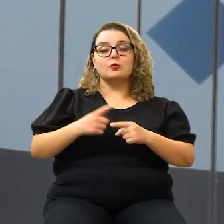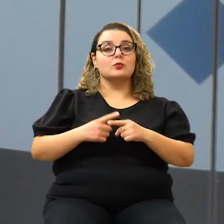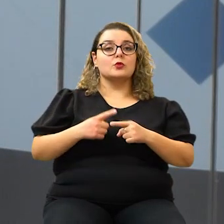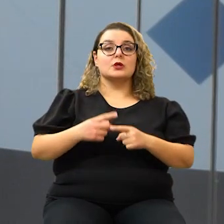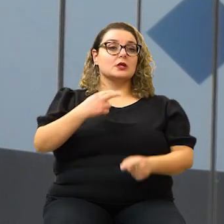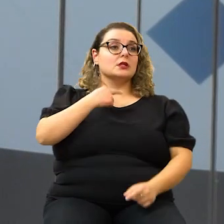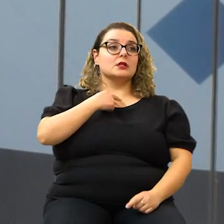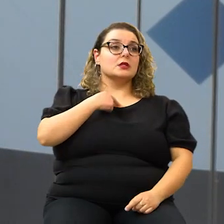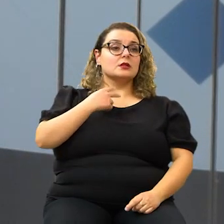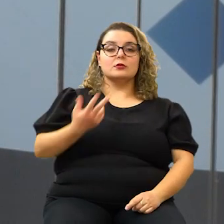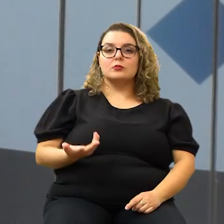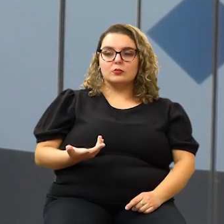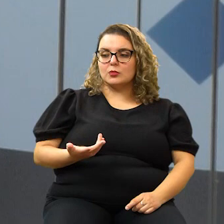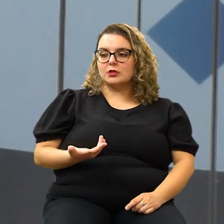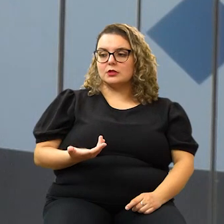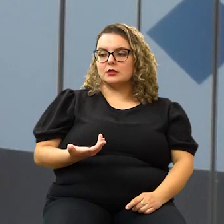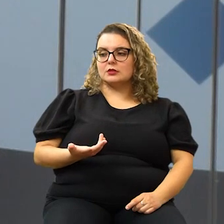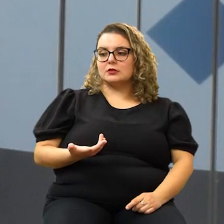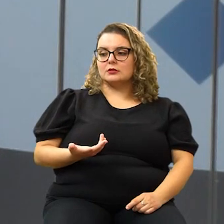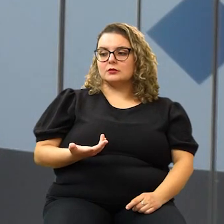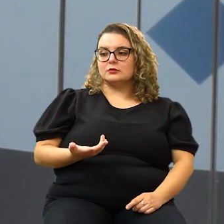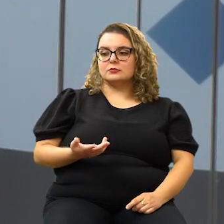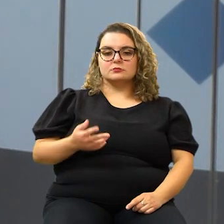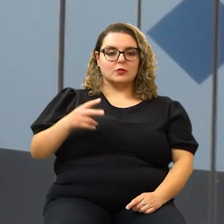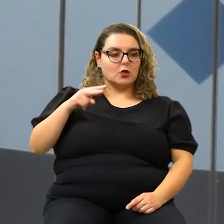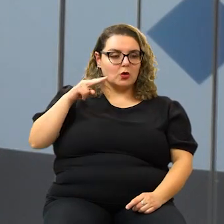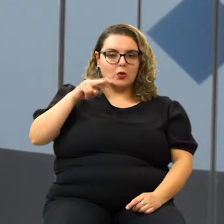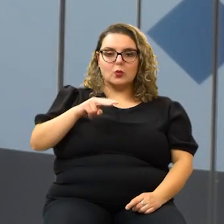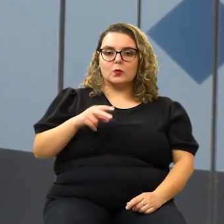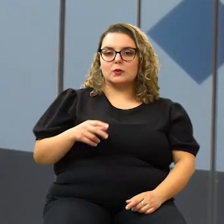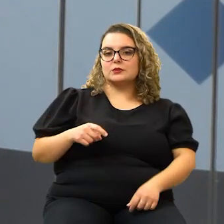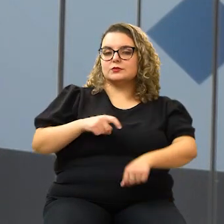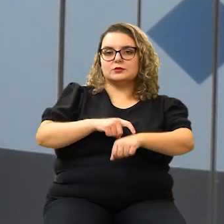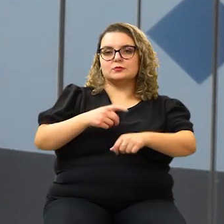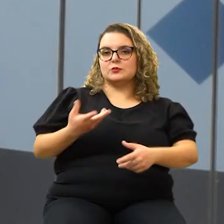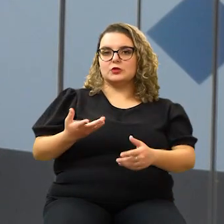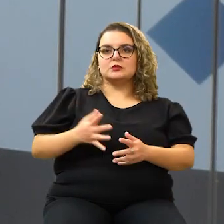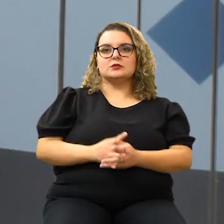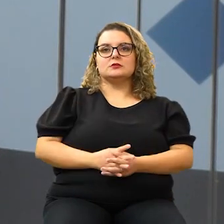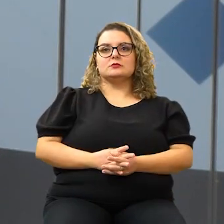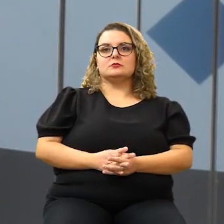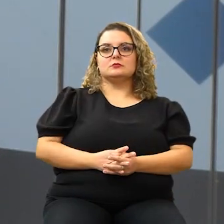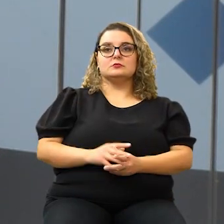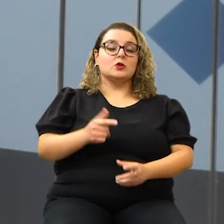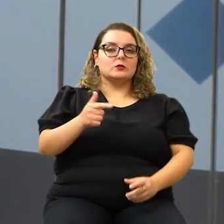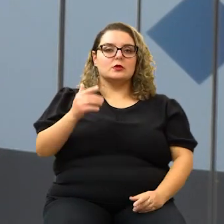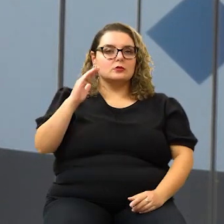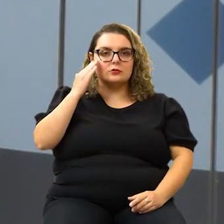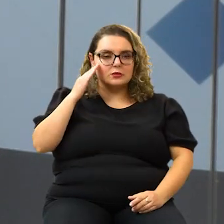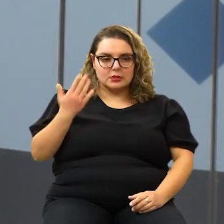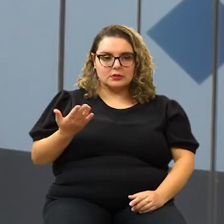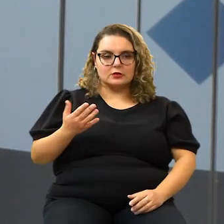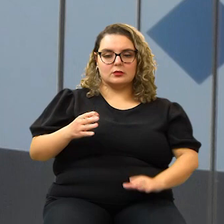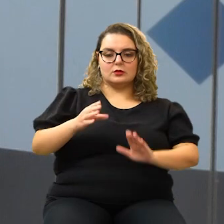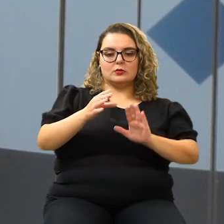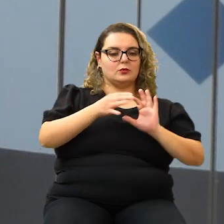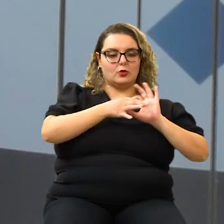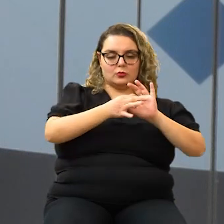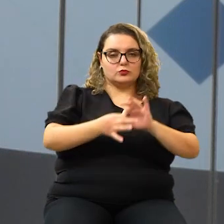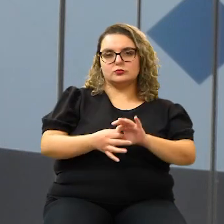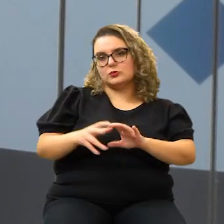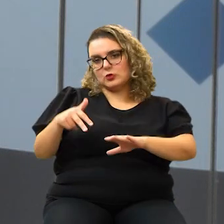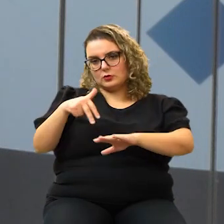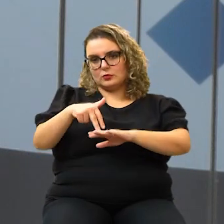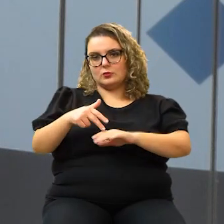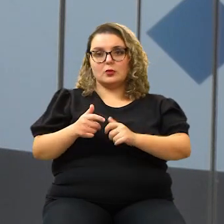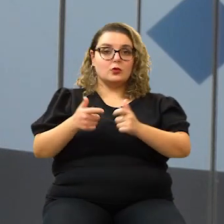nós não podemos ficar olhando essa situação sem entender o contexto, sem nos colocar, né? Sim. E